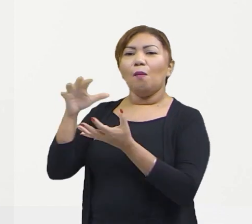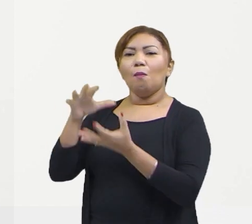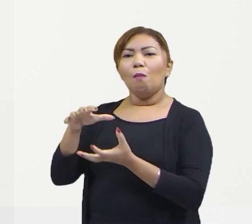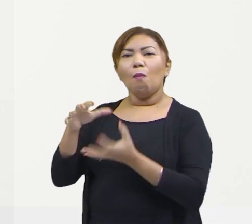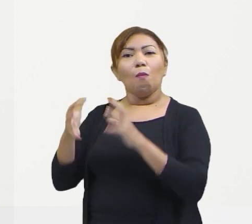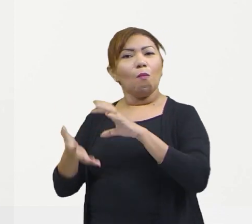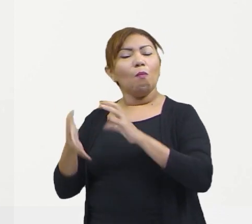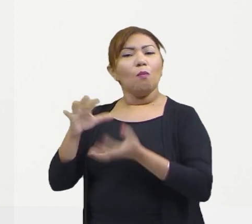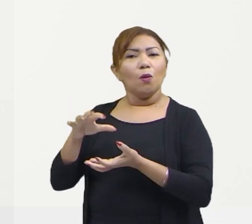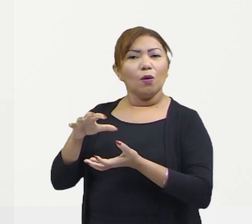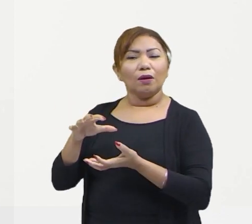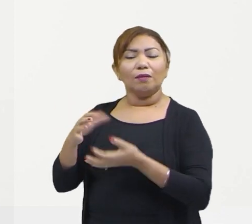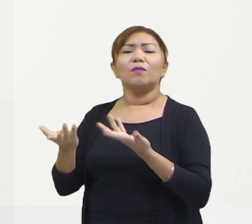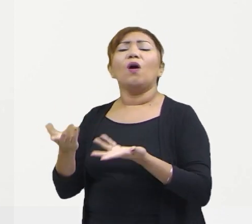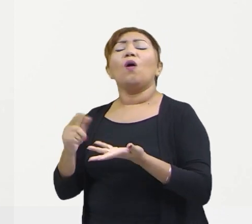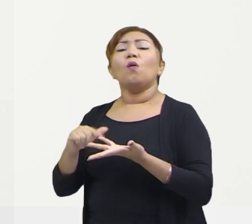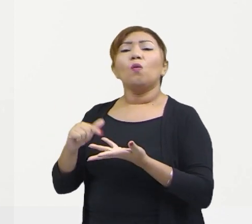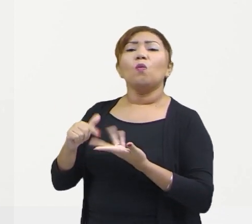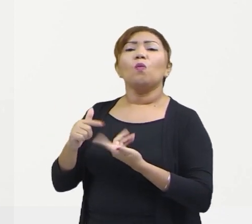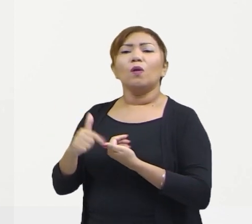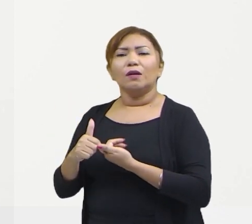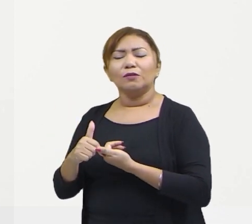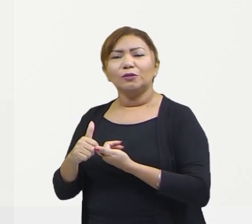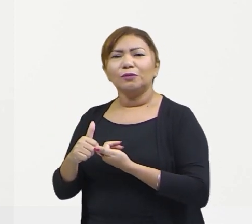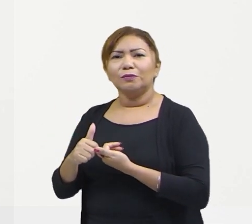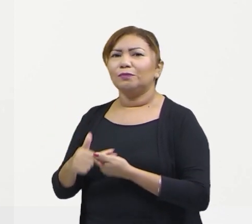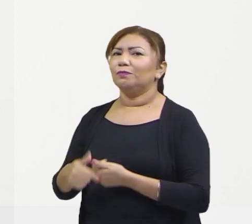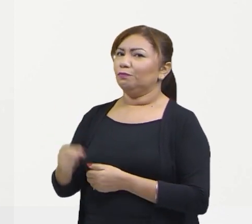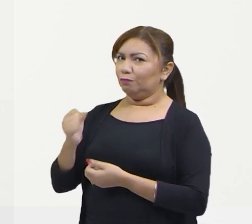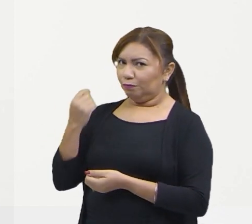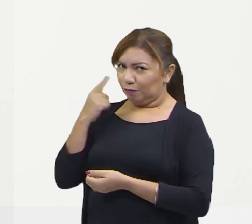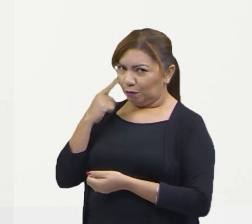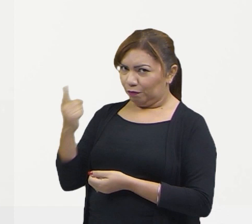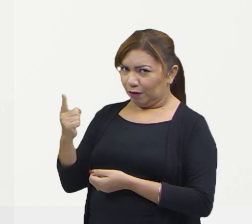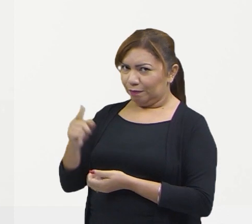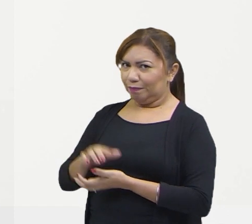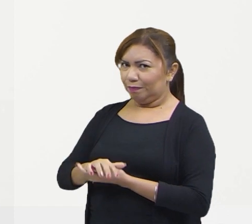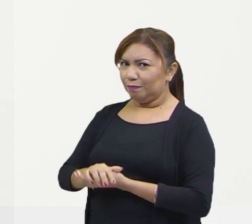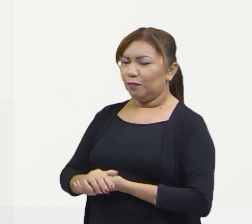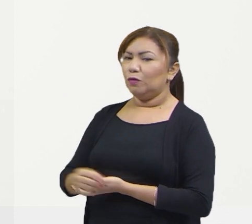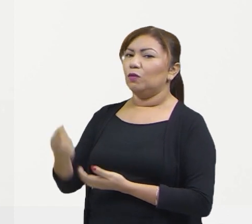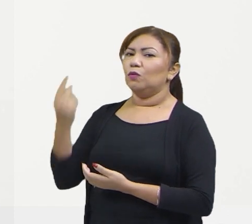Vamos lá? A quantidade de bolas. Vamos contar as bolas?